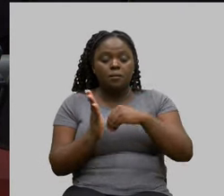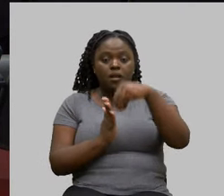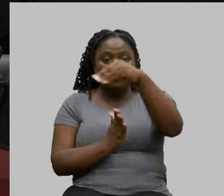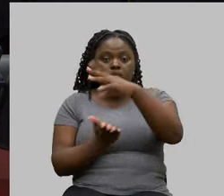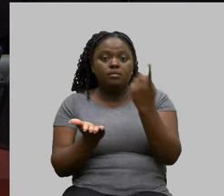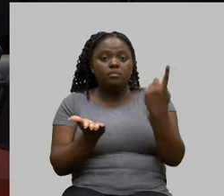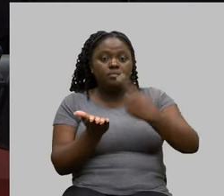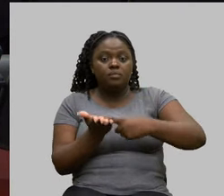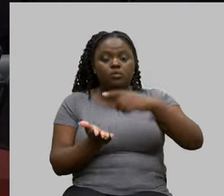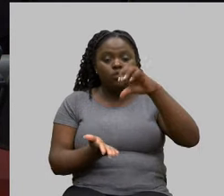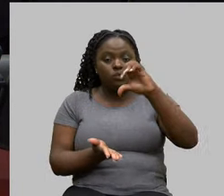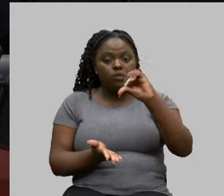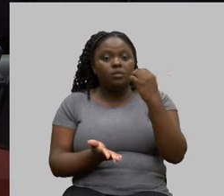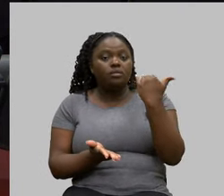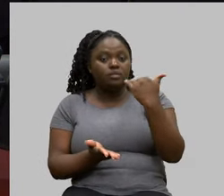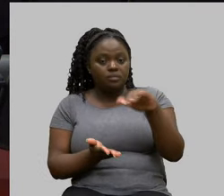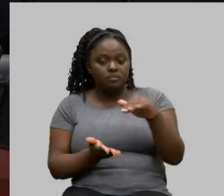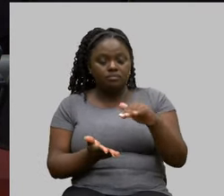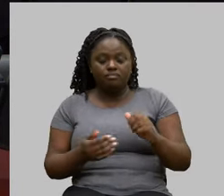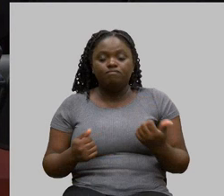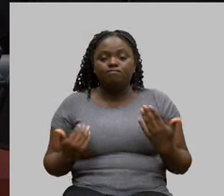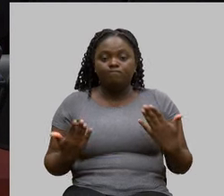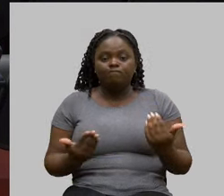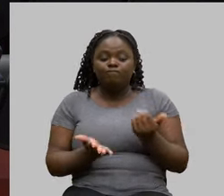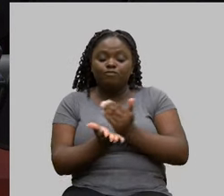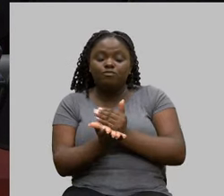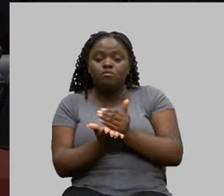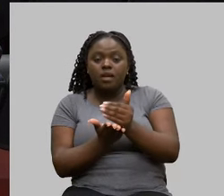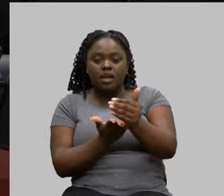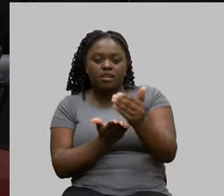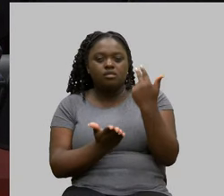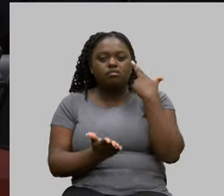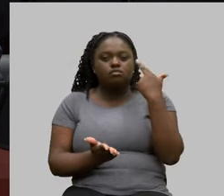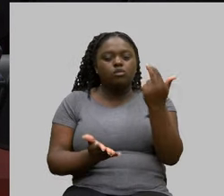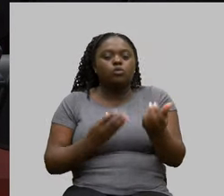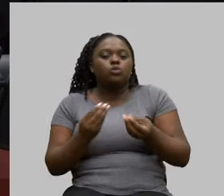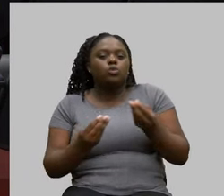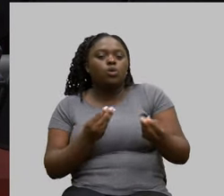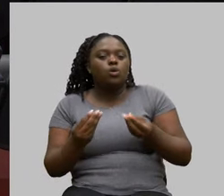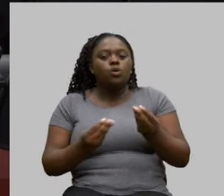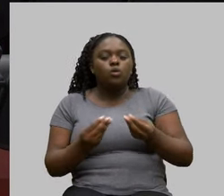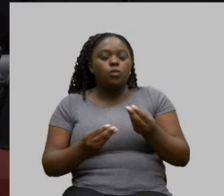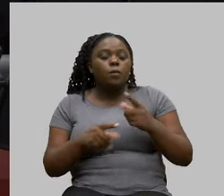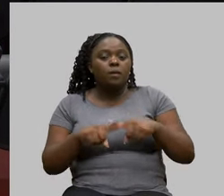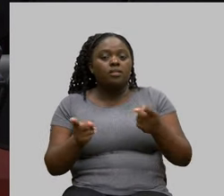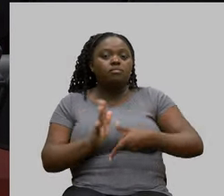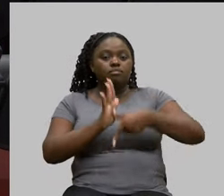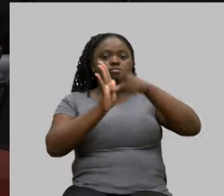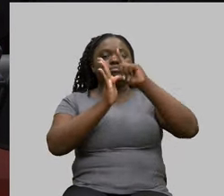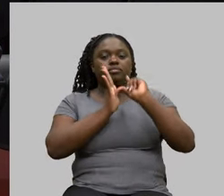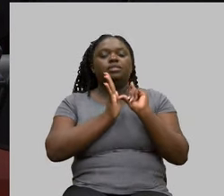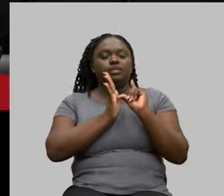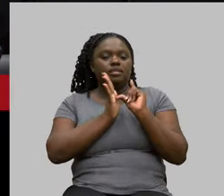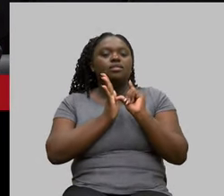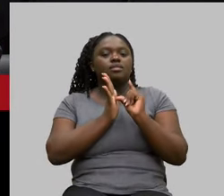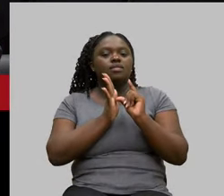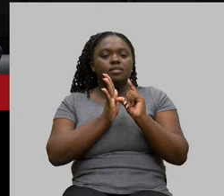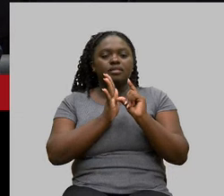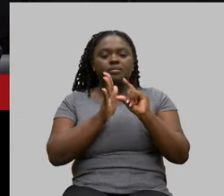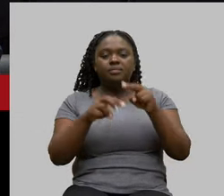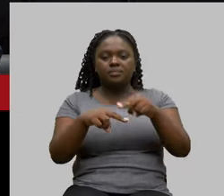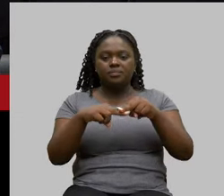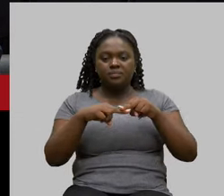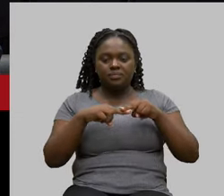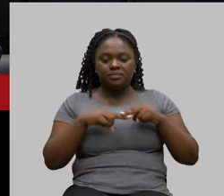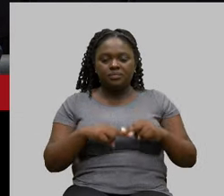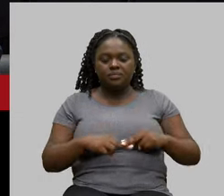9:30 né que é alo que normalmente começa só que aqui foi antecipado provavelmente pelo